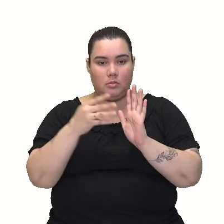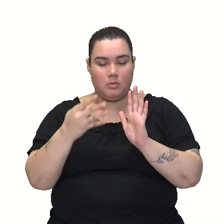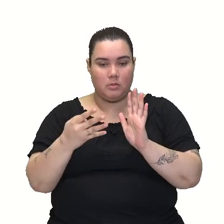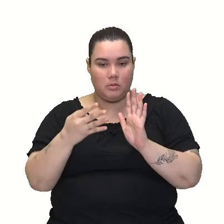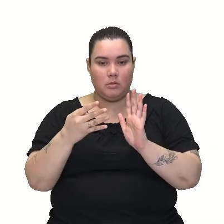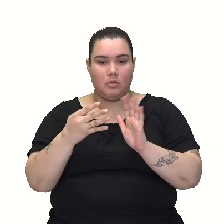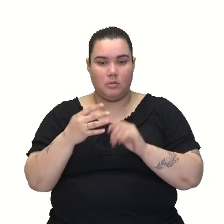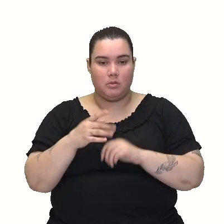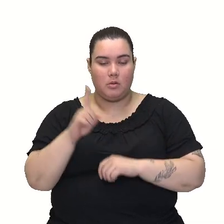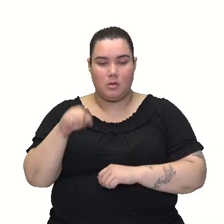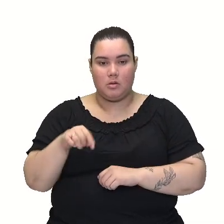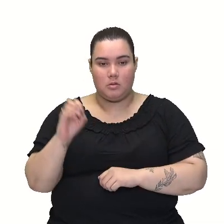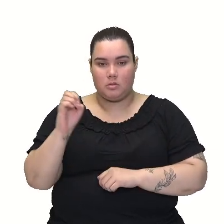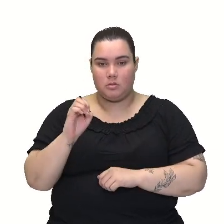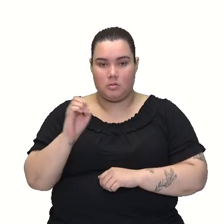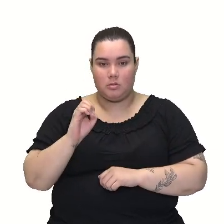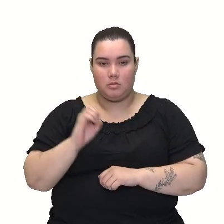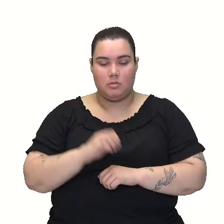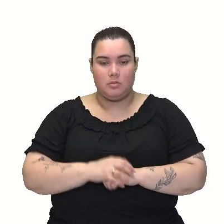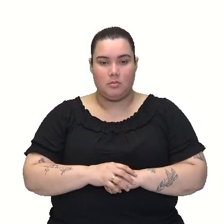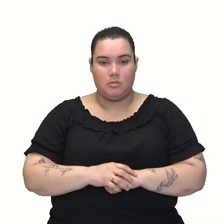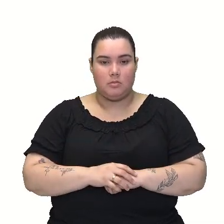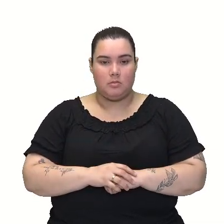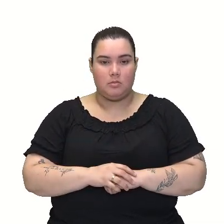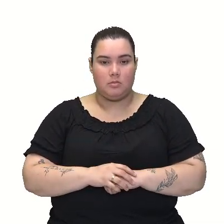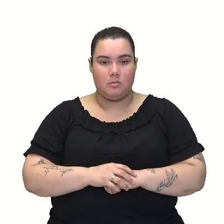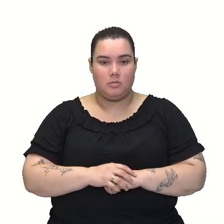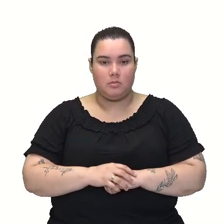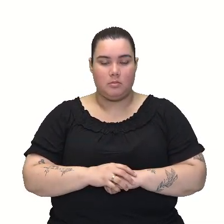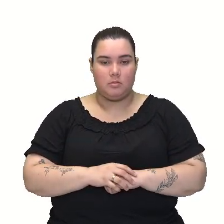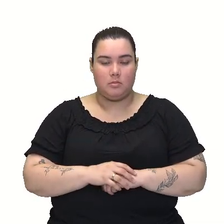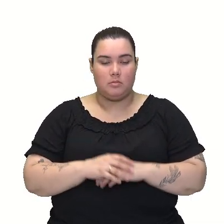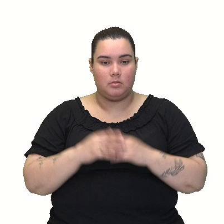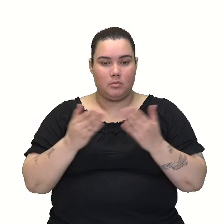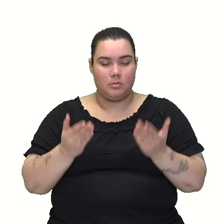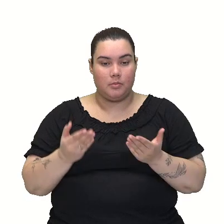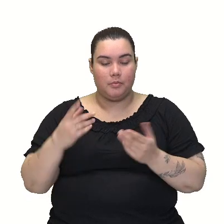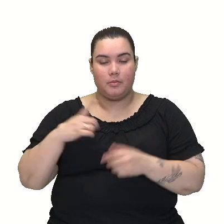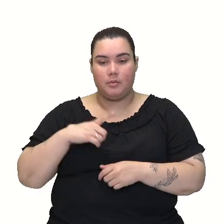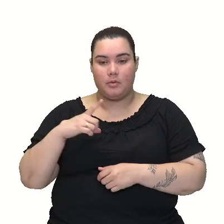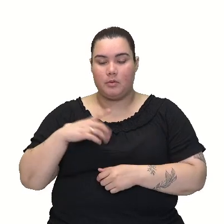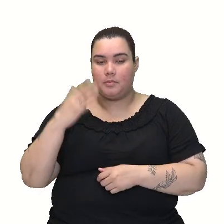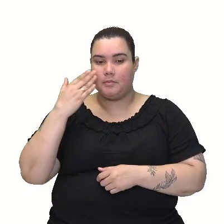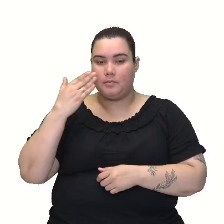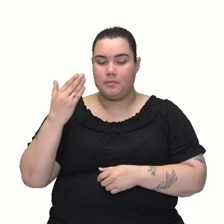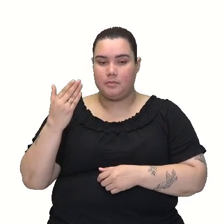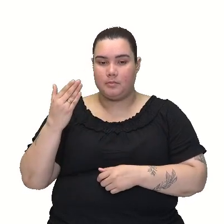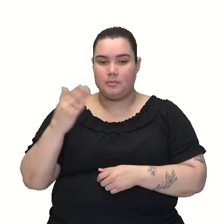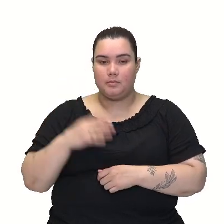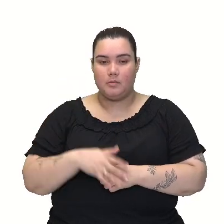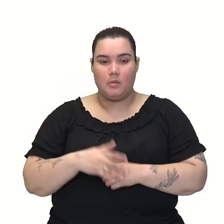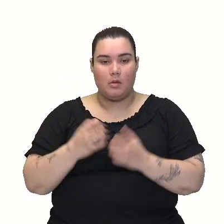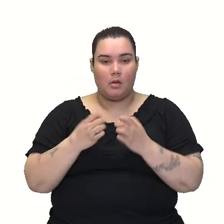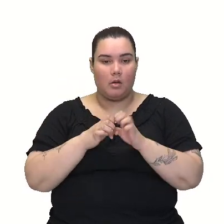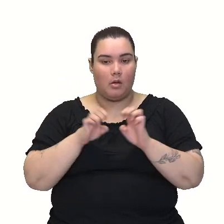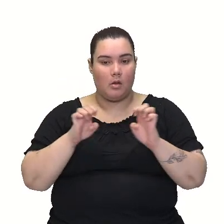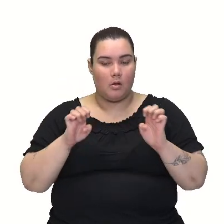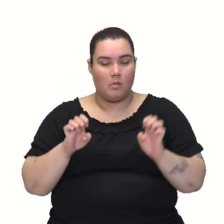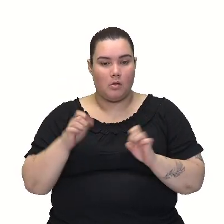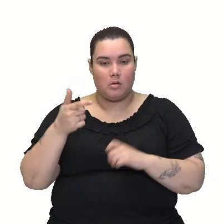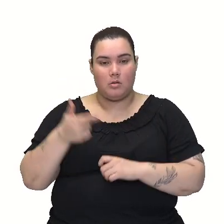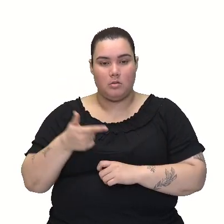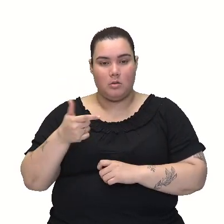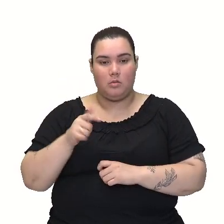4 igual a 0. Veja, nós temos aí uma equação do